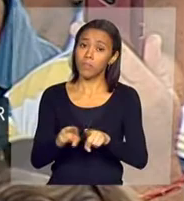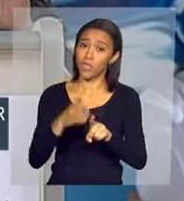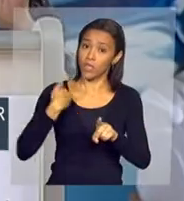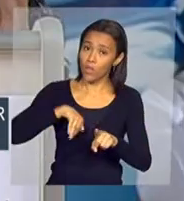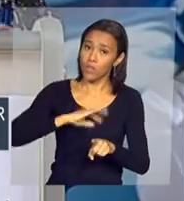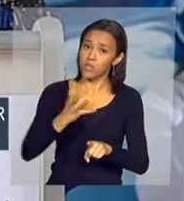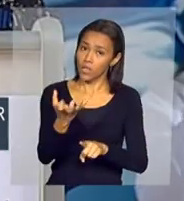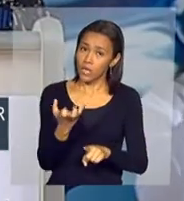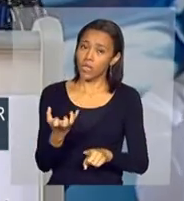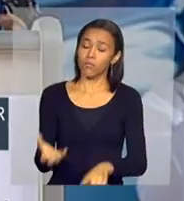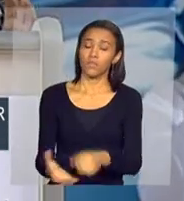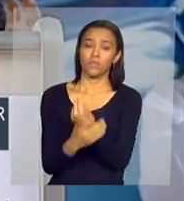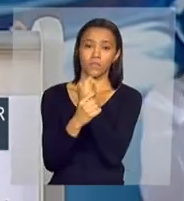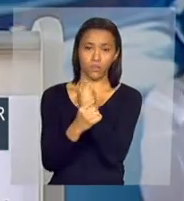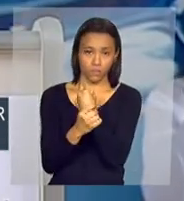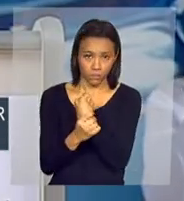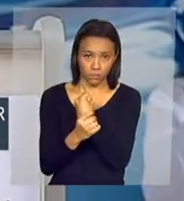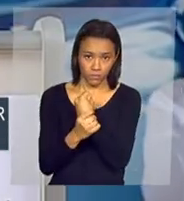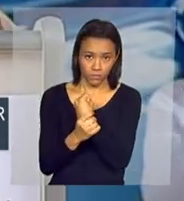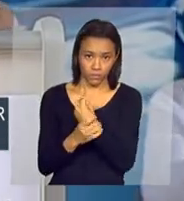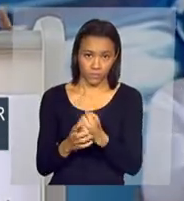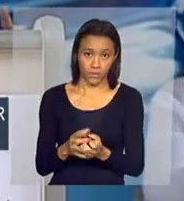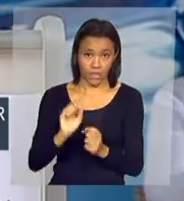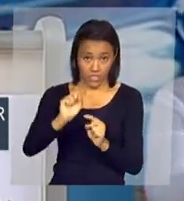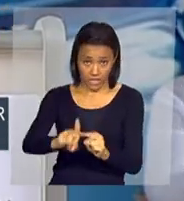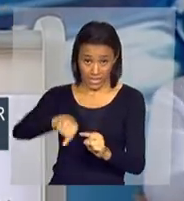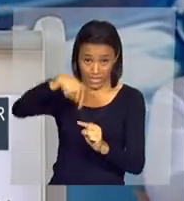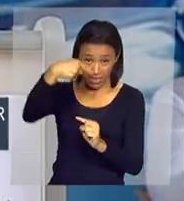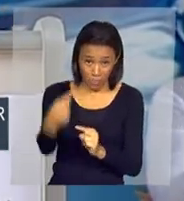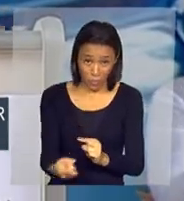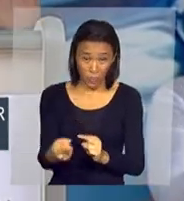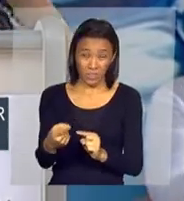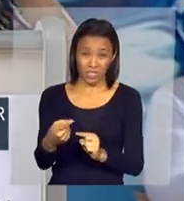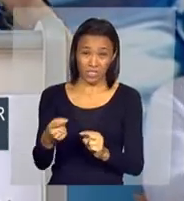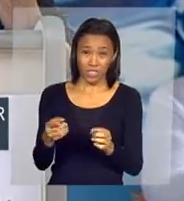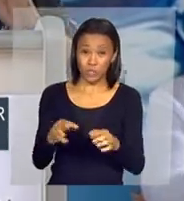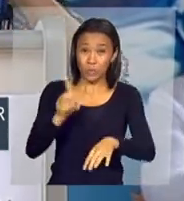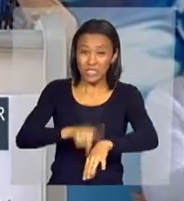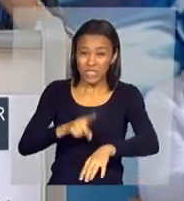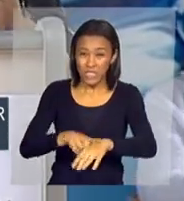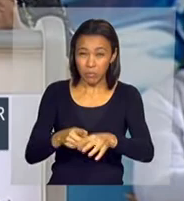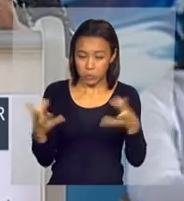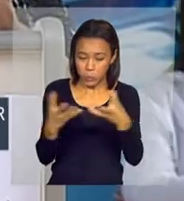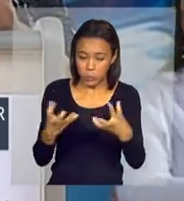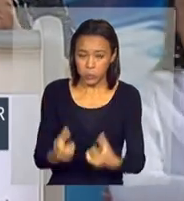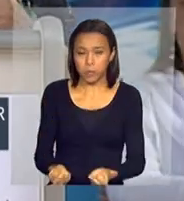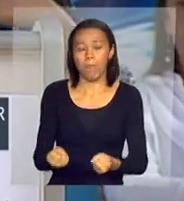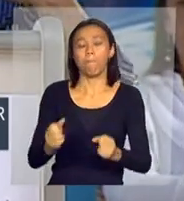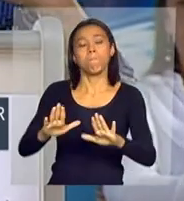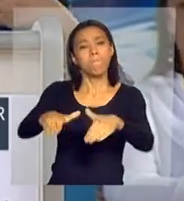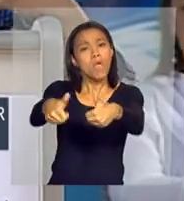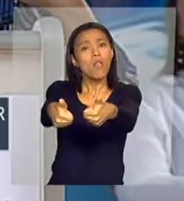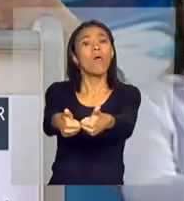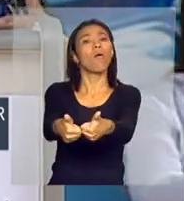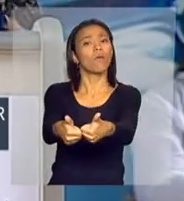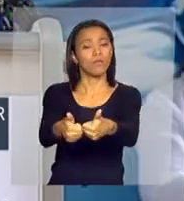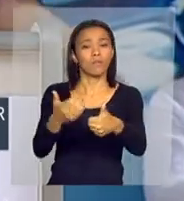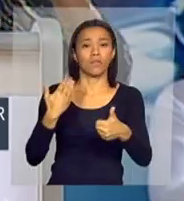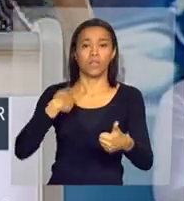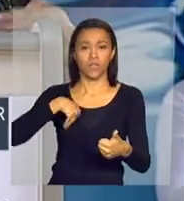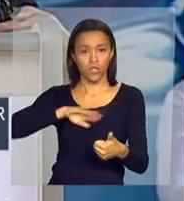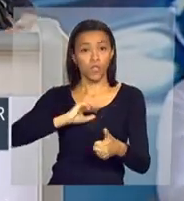queremos garantir que, depois da seca, melhore as condições e a gente